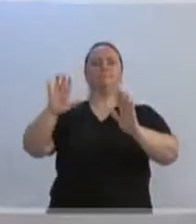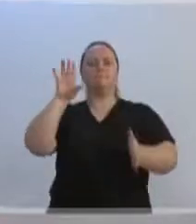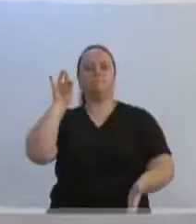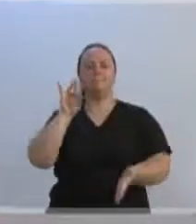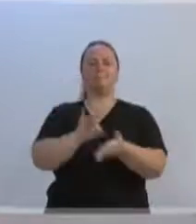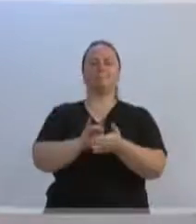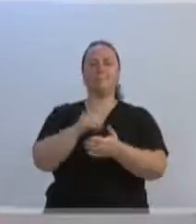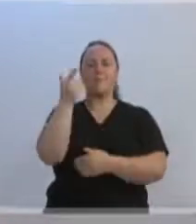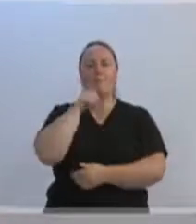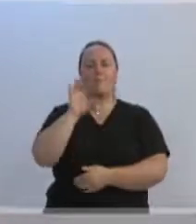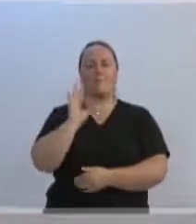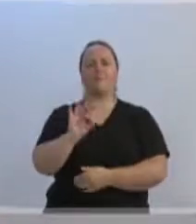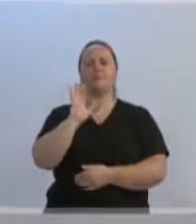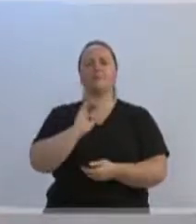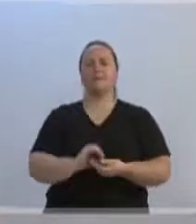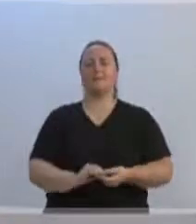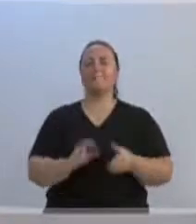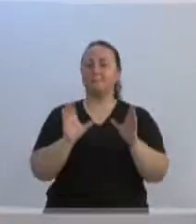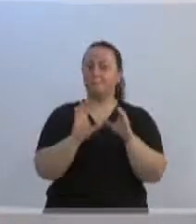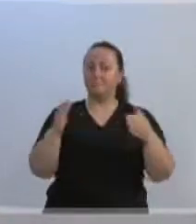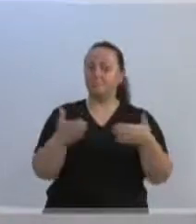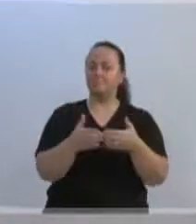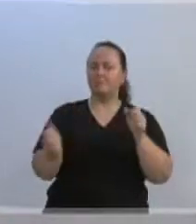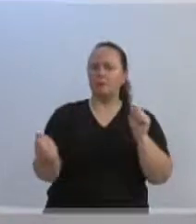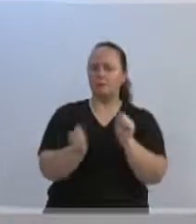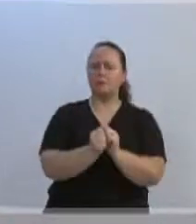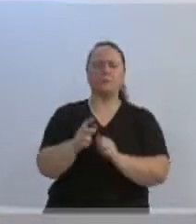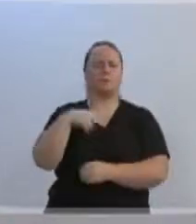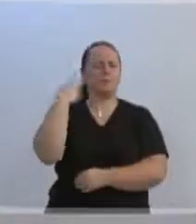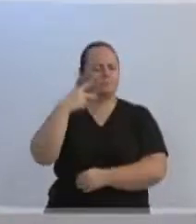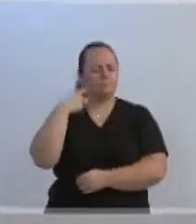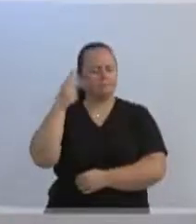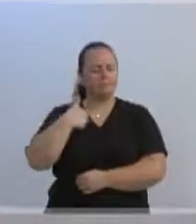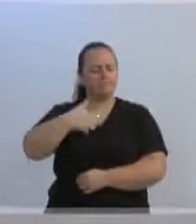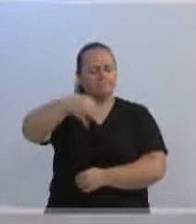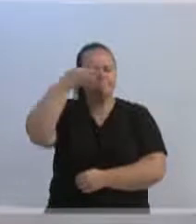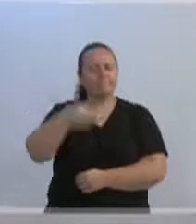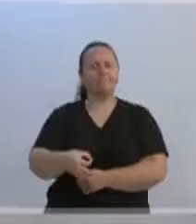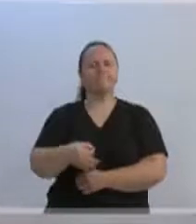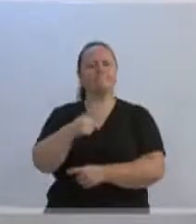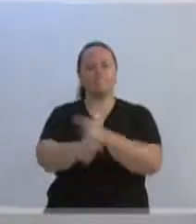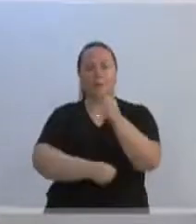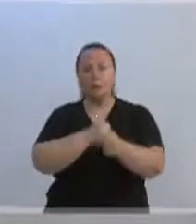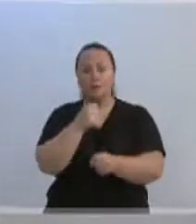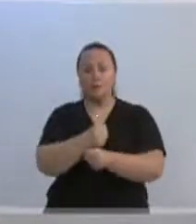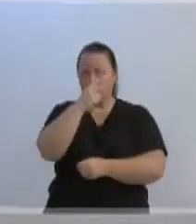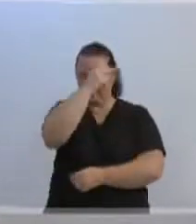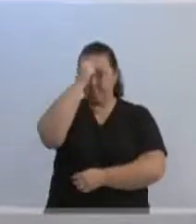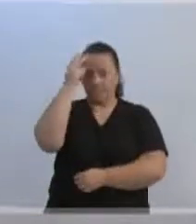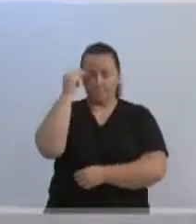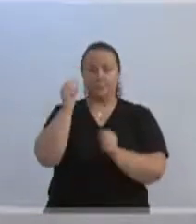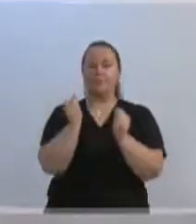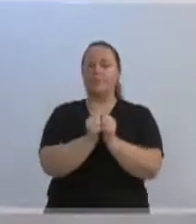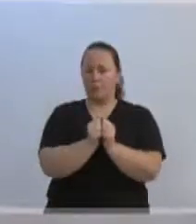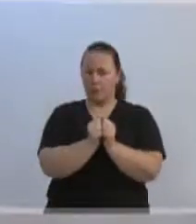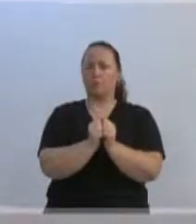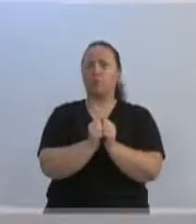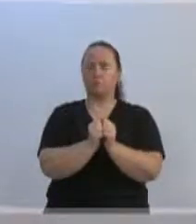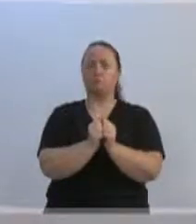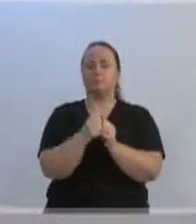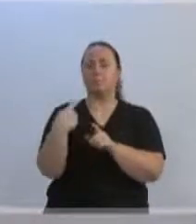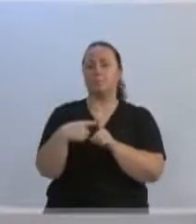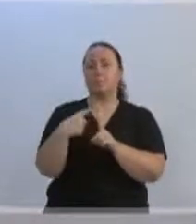fiscalizando estamos junto com toda a comissão com todos os vereadores e eu tenho certeza que para o ano que vem o prefeito municipal já demonstrou